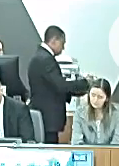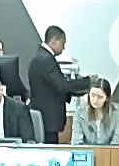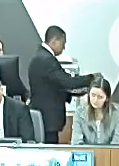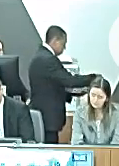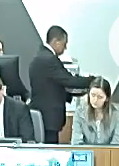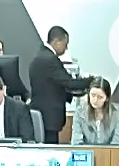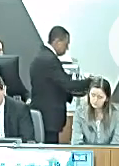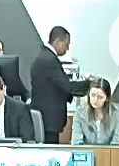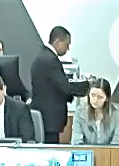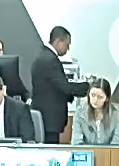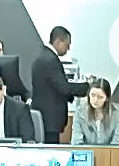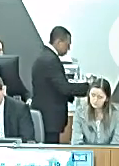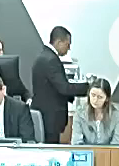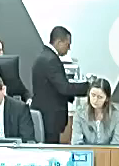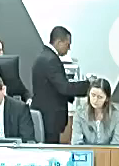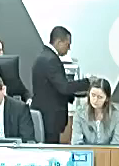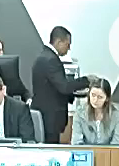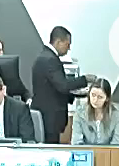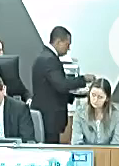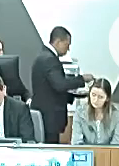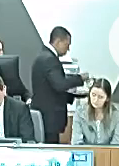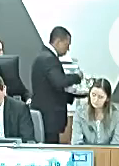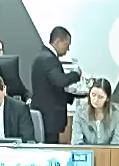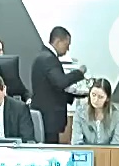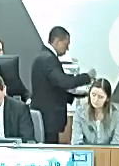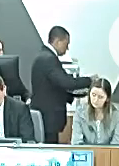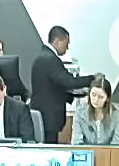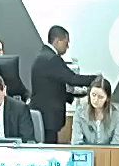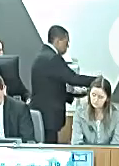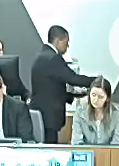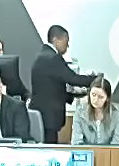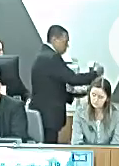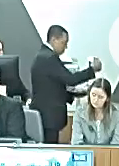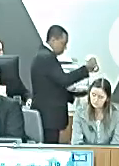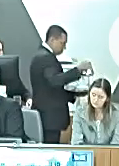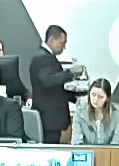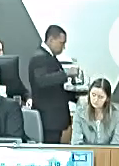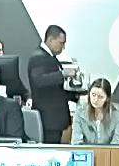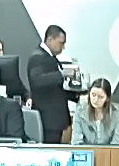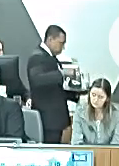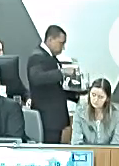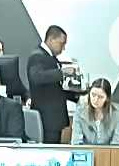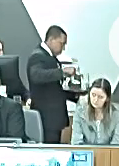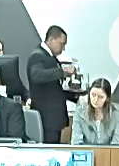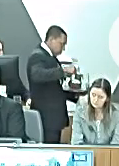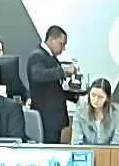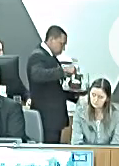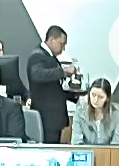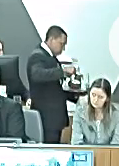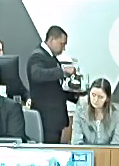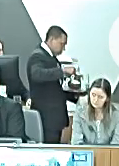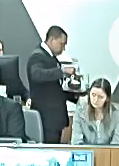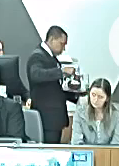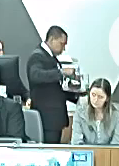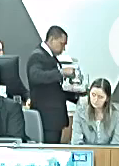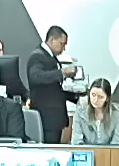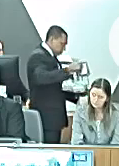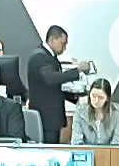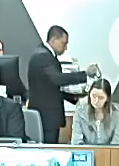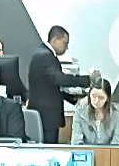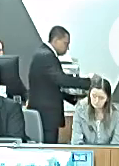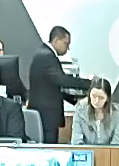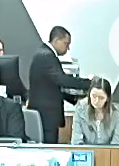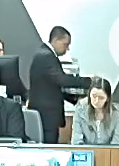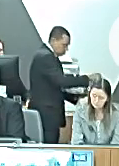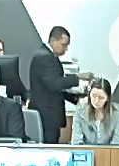até 2021 embora não se faz um concurso público a mas a crise financeira espera aí uma crise financeira a gente